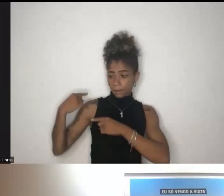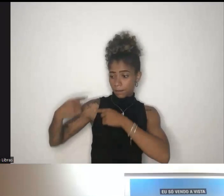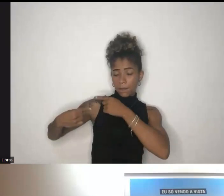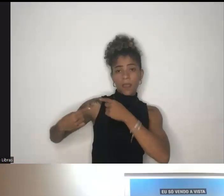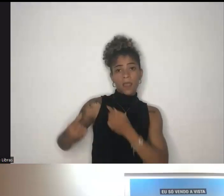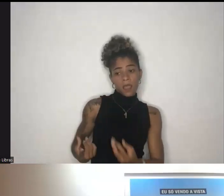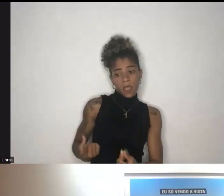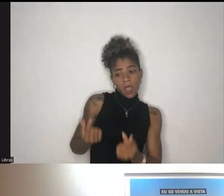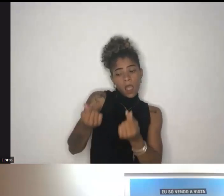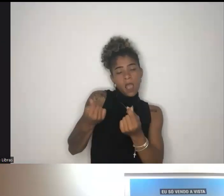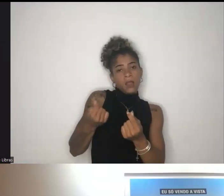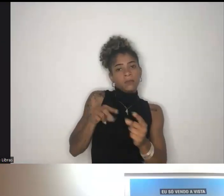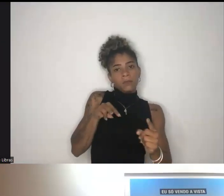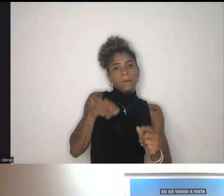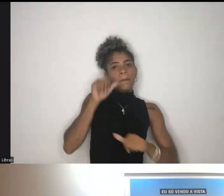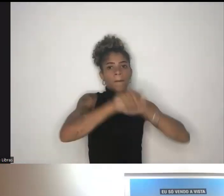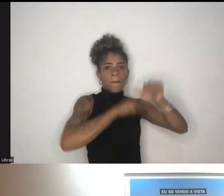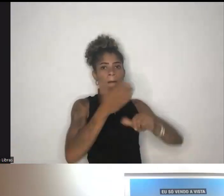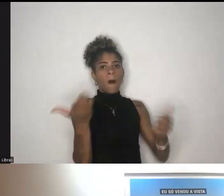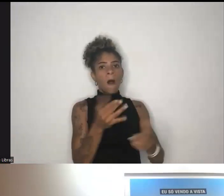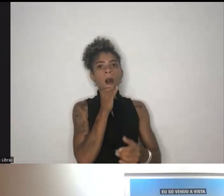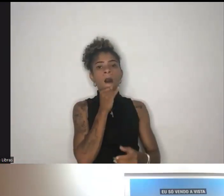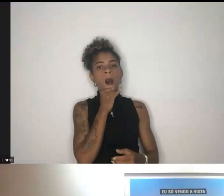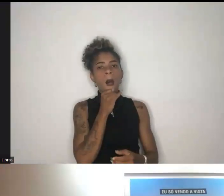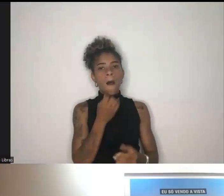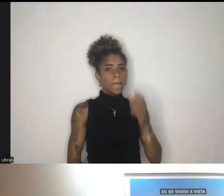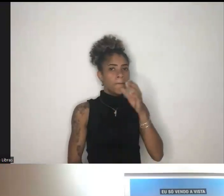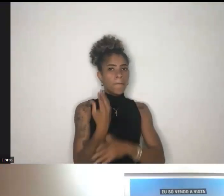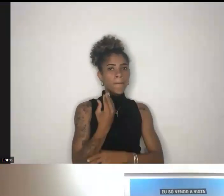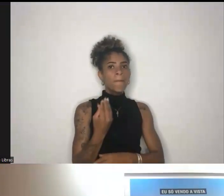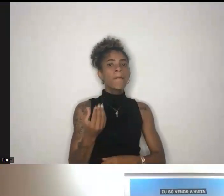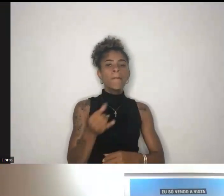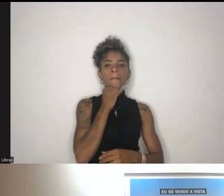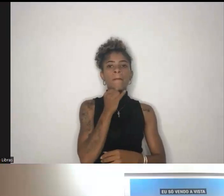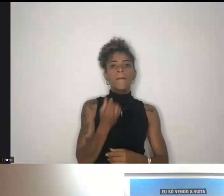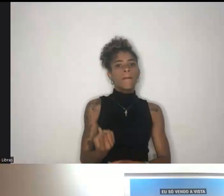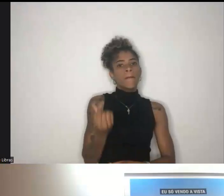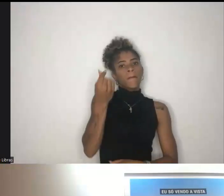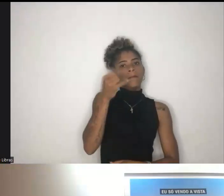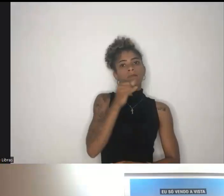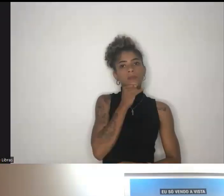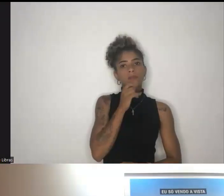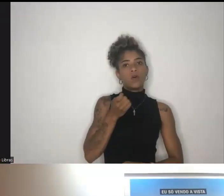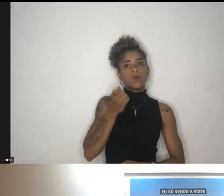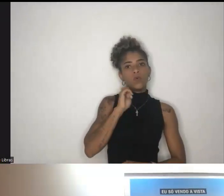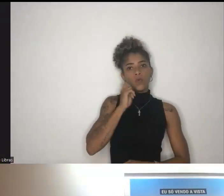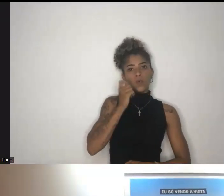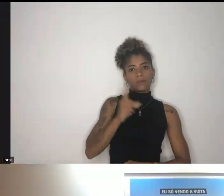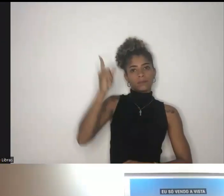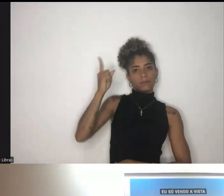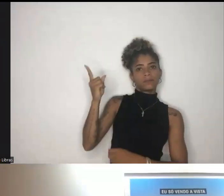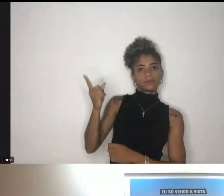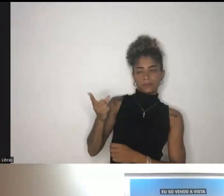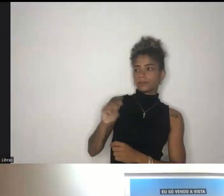tá mudando de perspectiva hoje em dia você gera milhares de Dólares com plantio de cannabis por exemplo nos Estados Unidos então